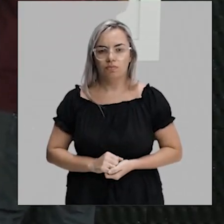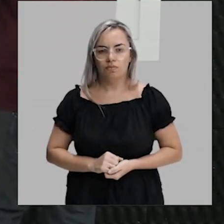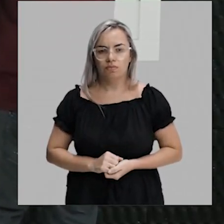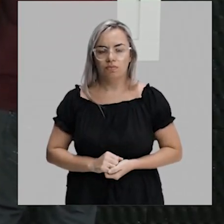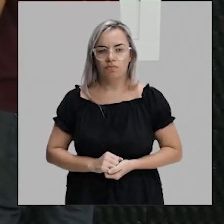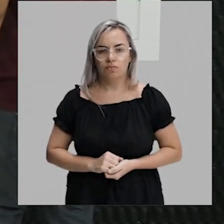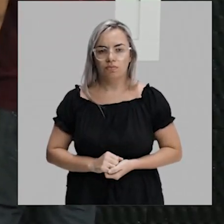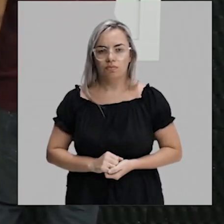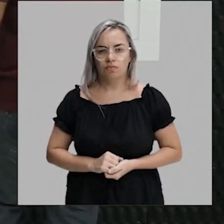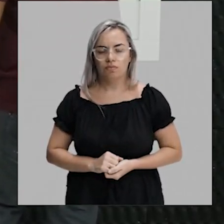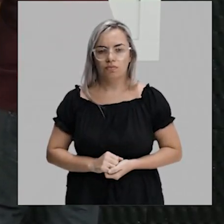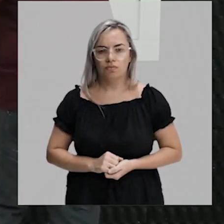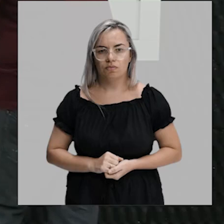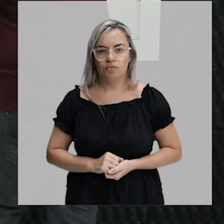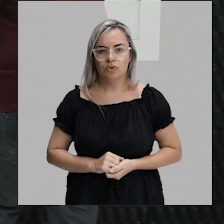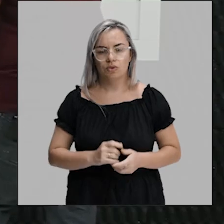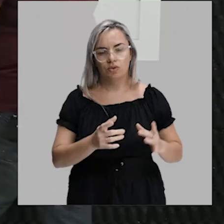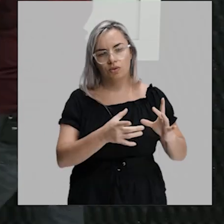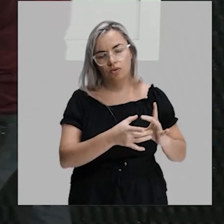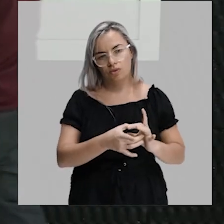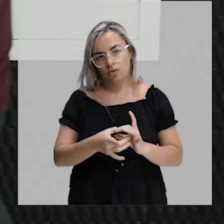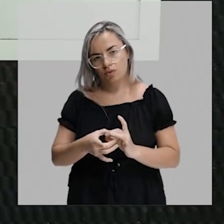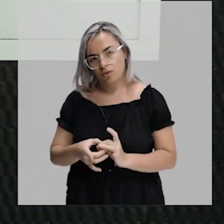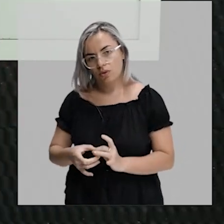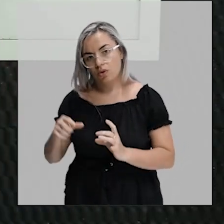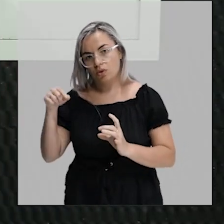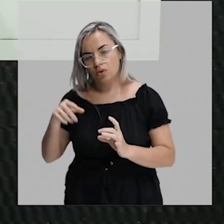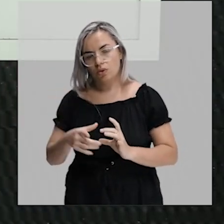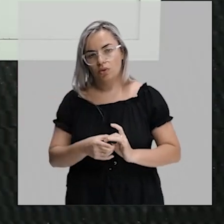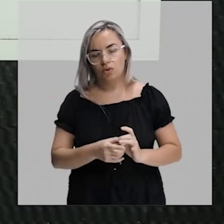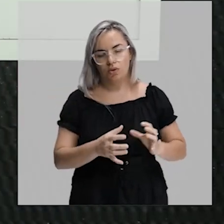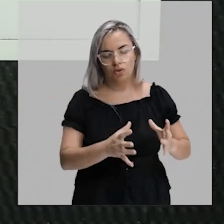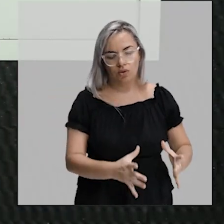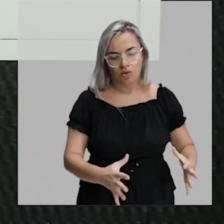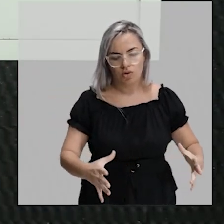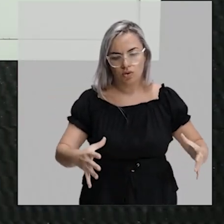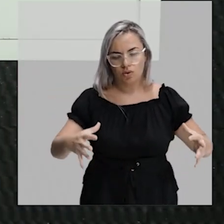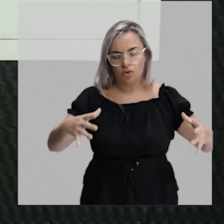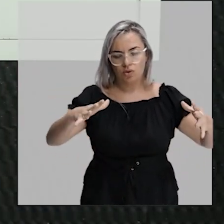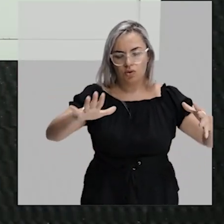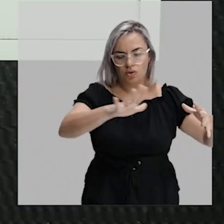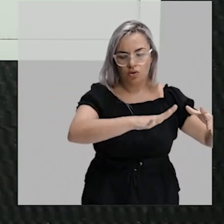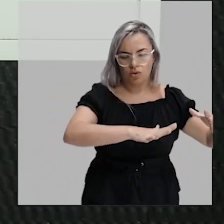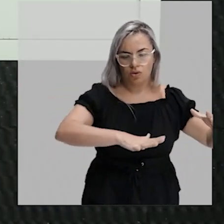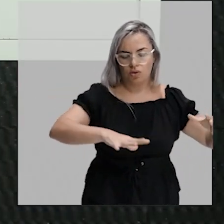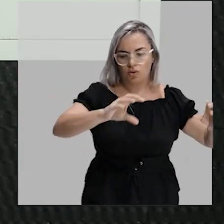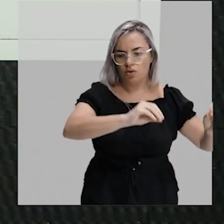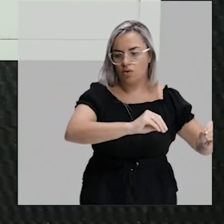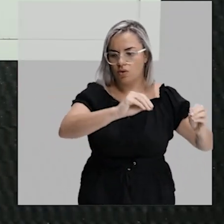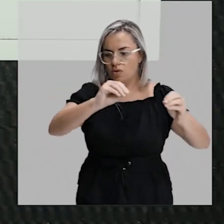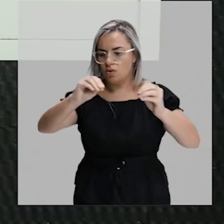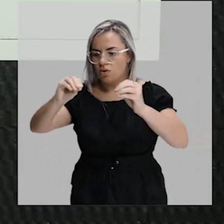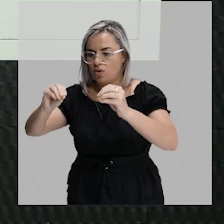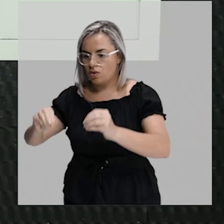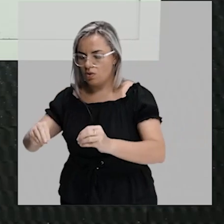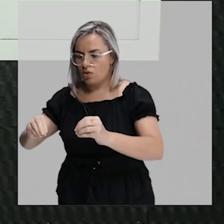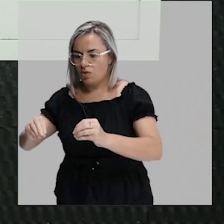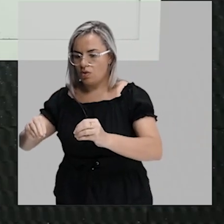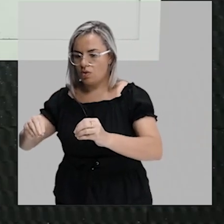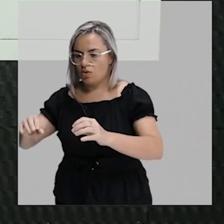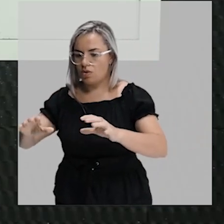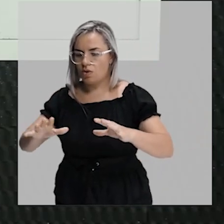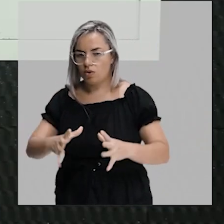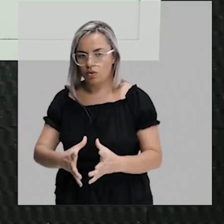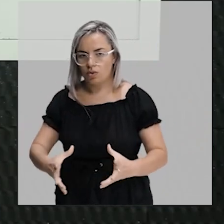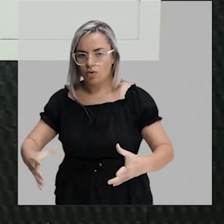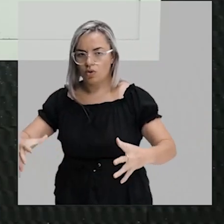a seguinte situação, né? A gente pegar um gás que está em um ambiente e levar para outro, né? No mesmo recipiente. Então, vamos supor